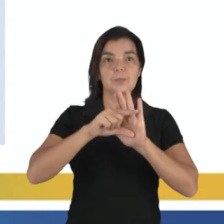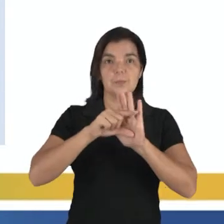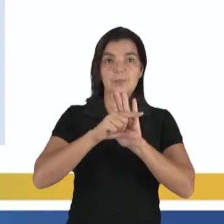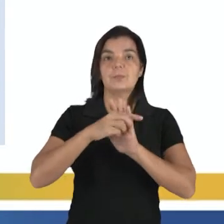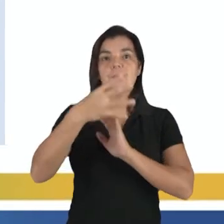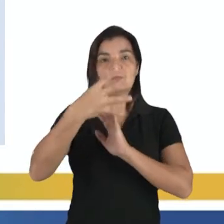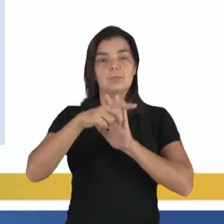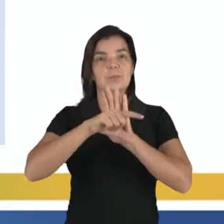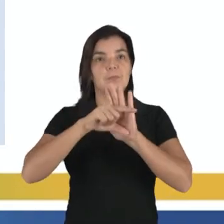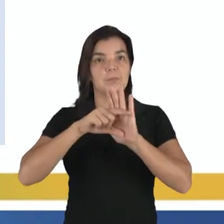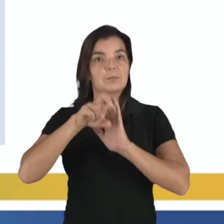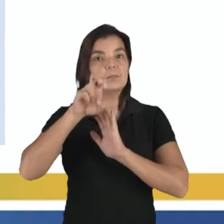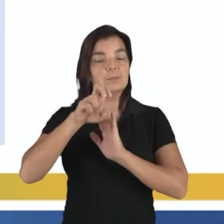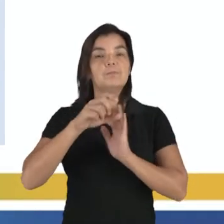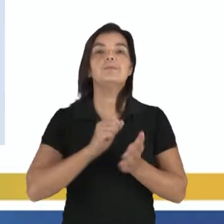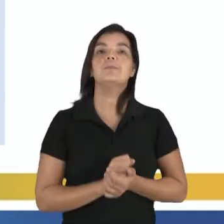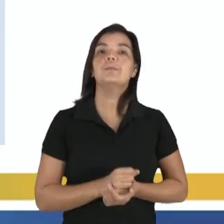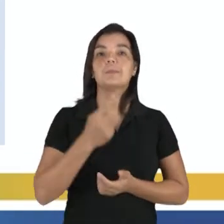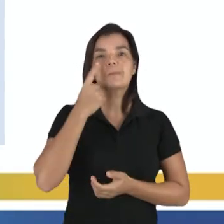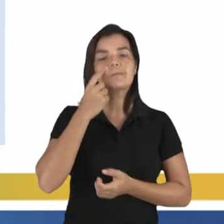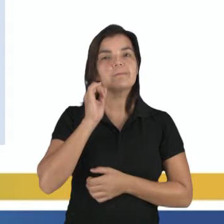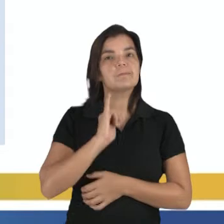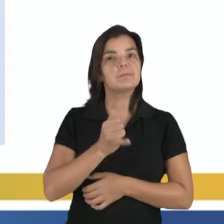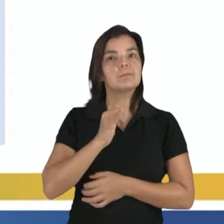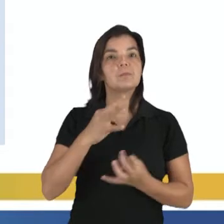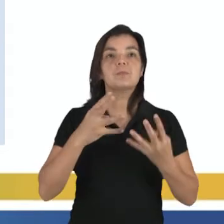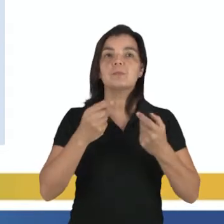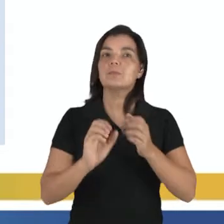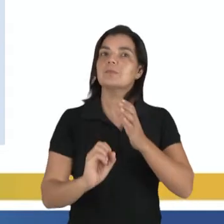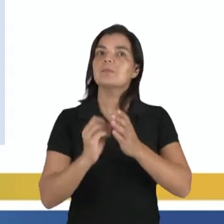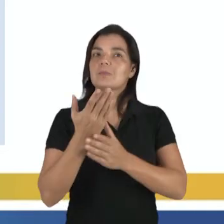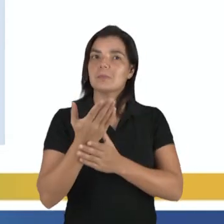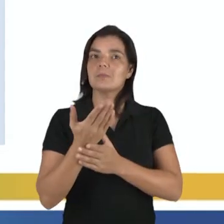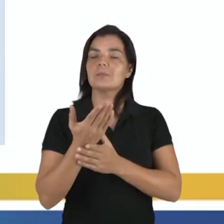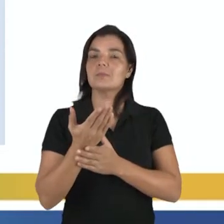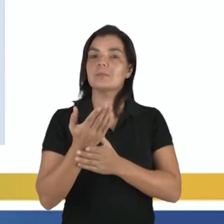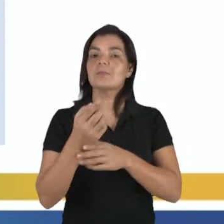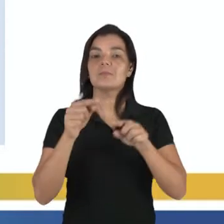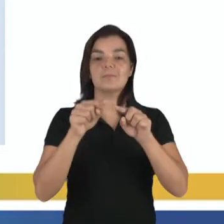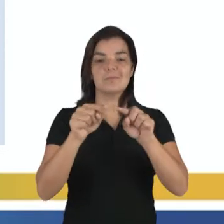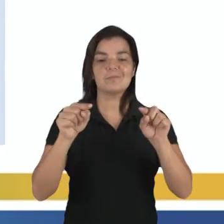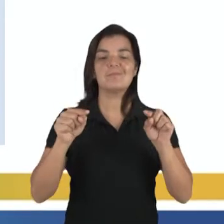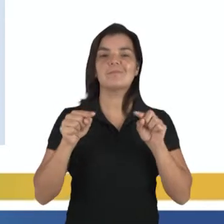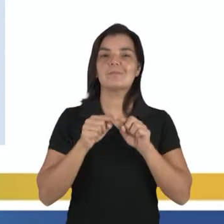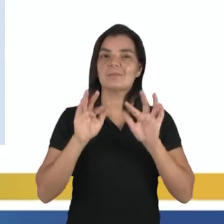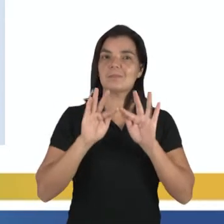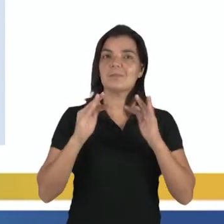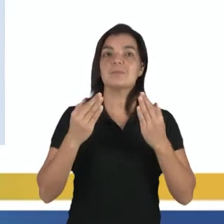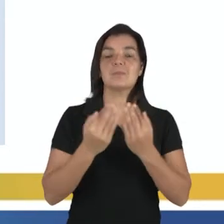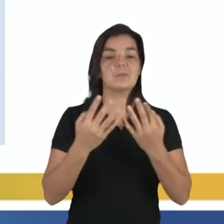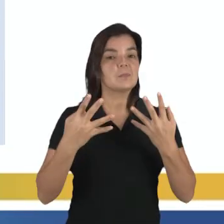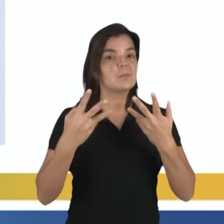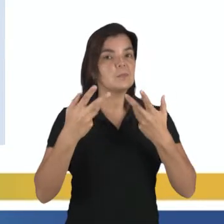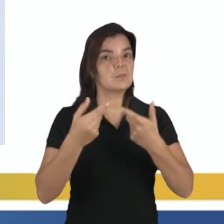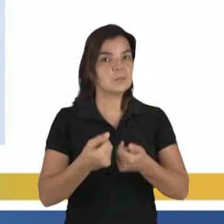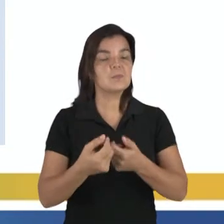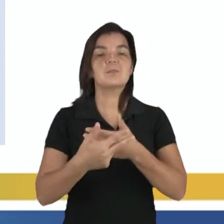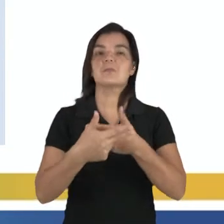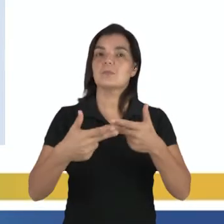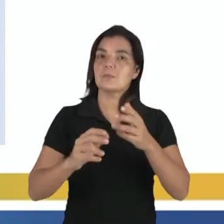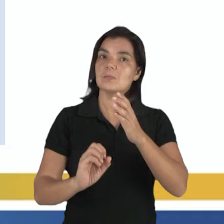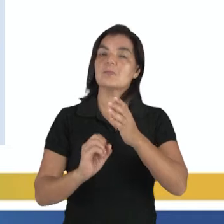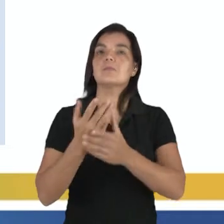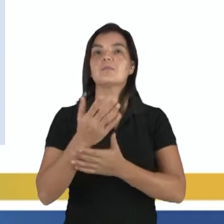do terceiro, quarto e quinto parágrafo faz a narração de tudo o que está ocorrendo naquele quadro familiar, toda a